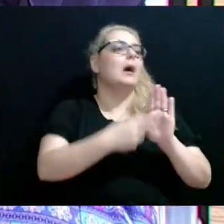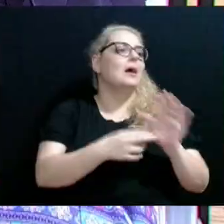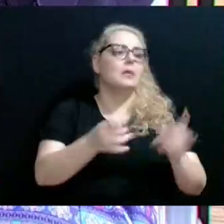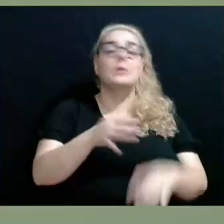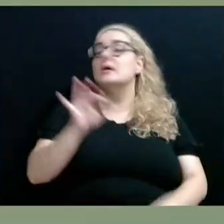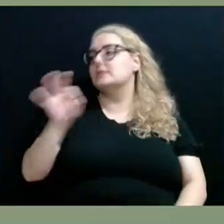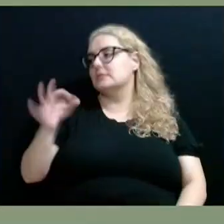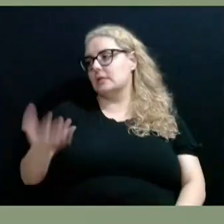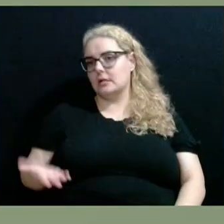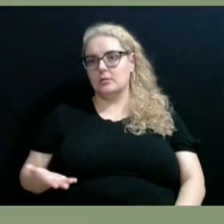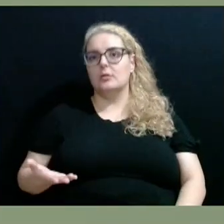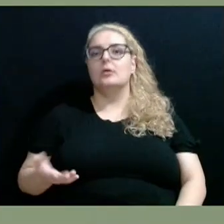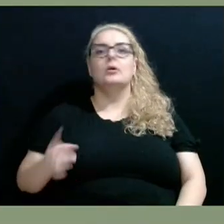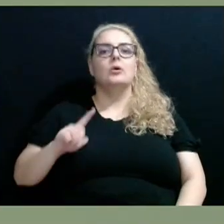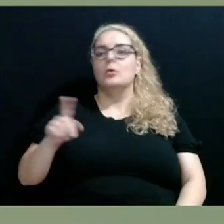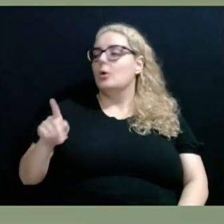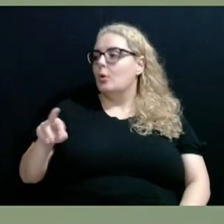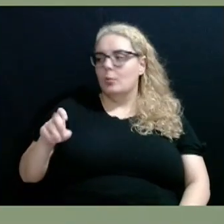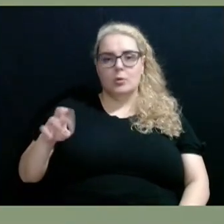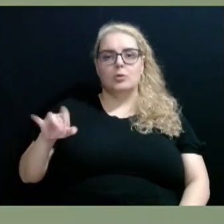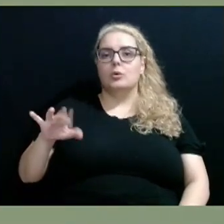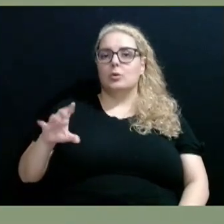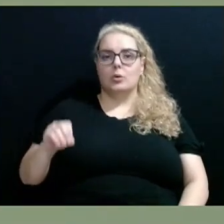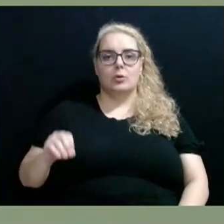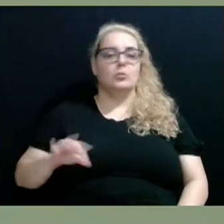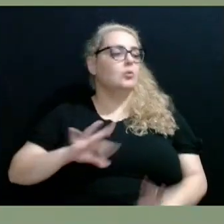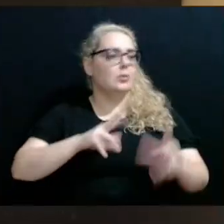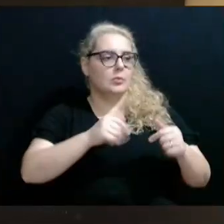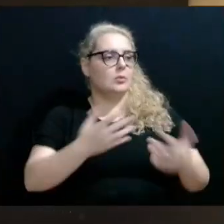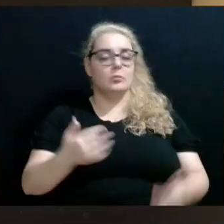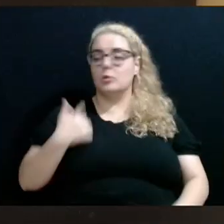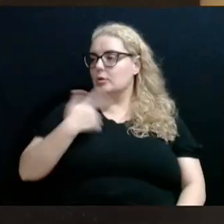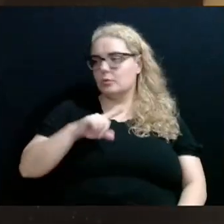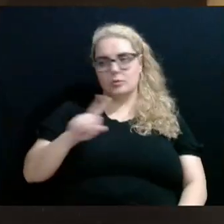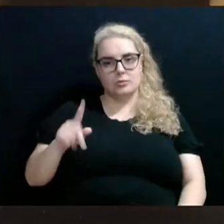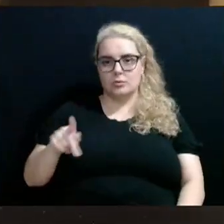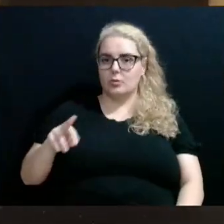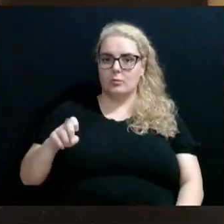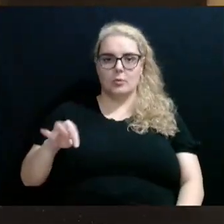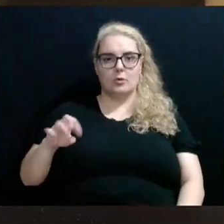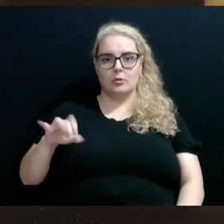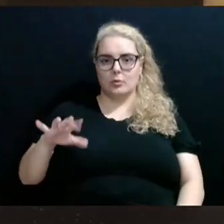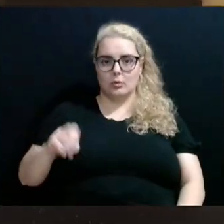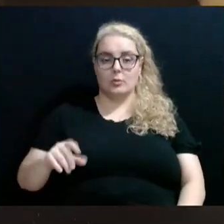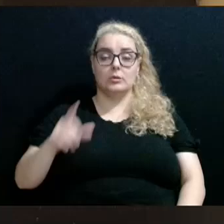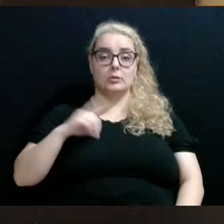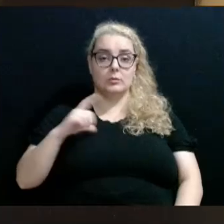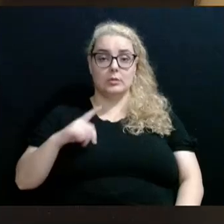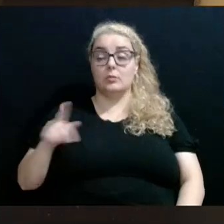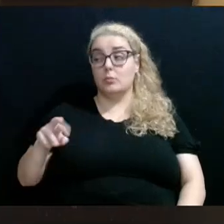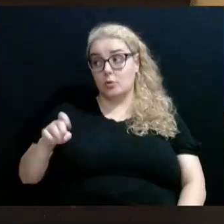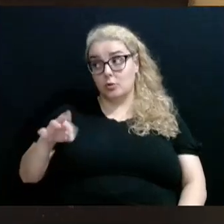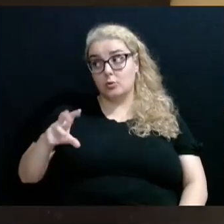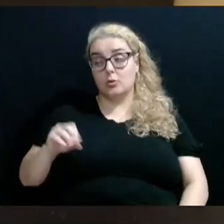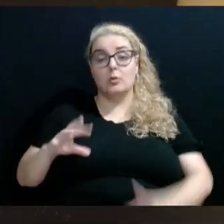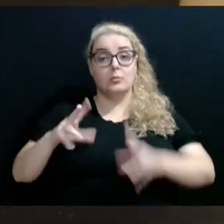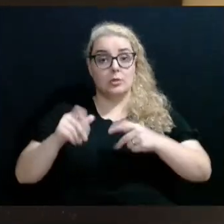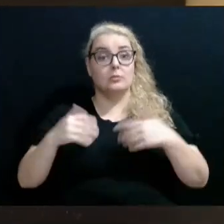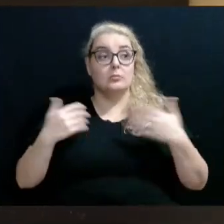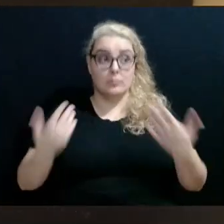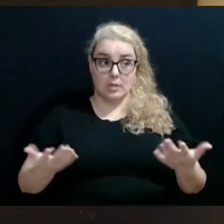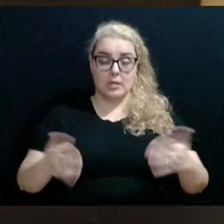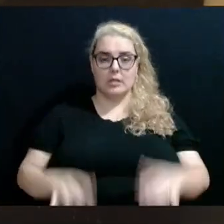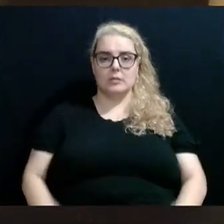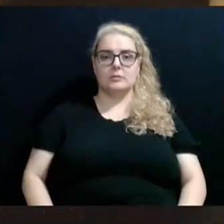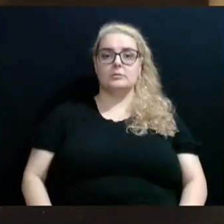não é um protocolo. Aquilo. Porque nós não somos um protocolo. Então, assim, existe protocolo para tudo. Porém, A gente